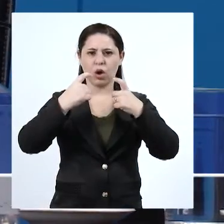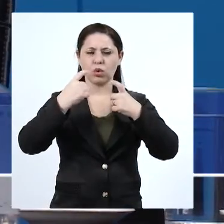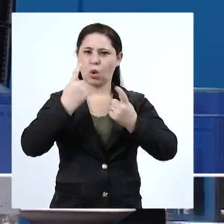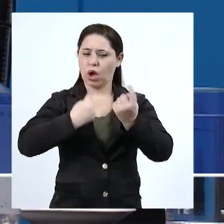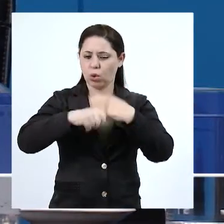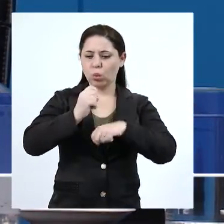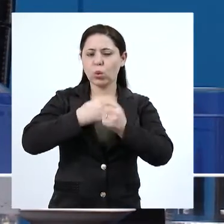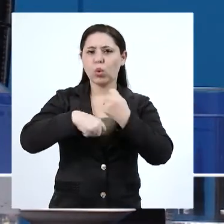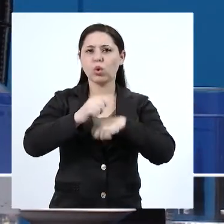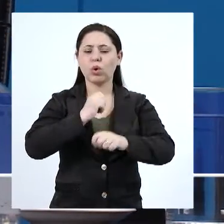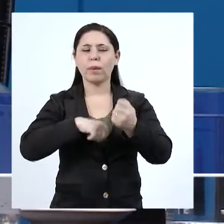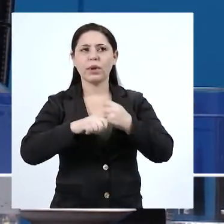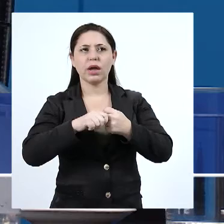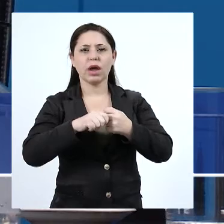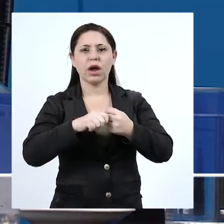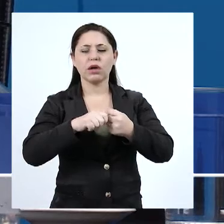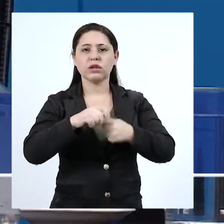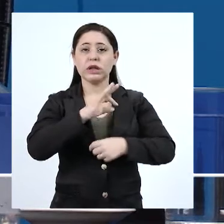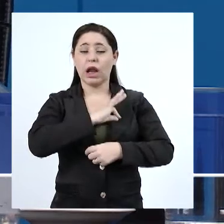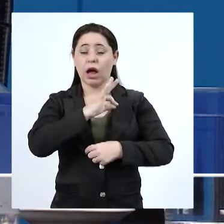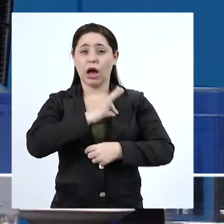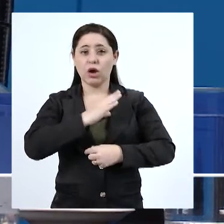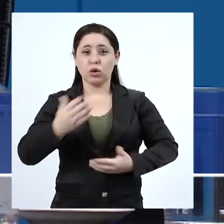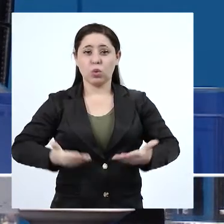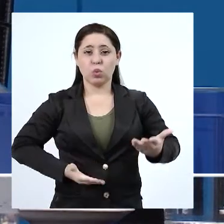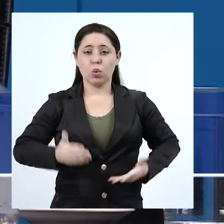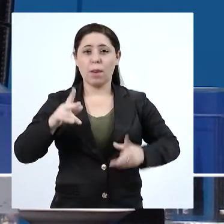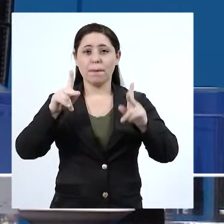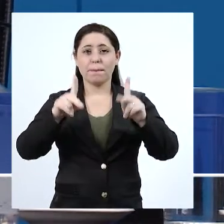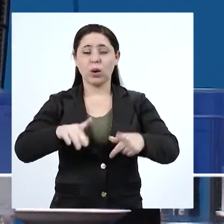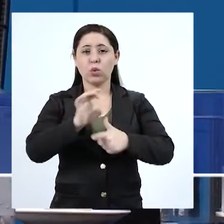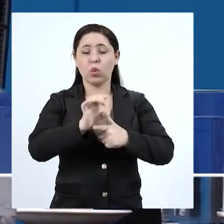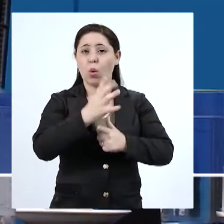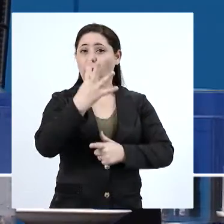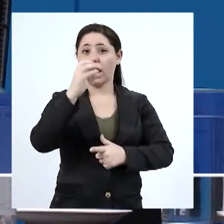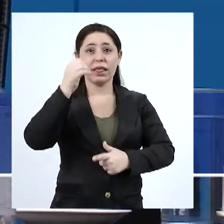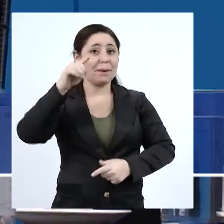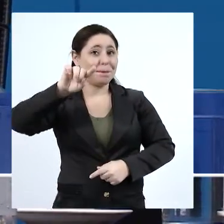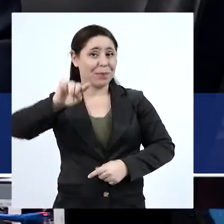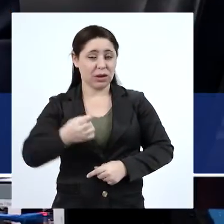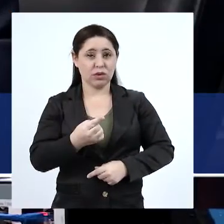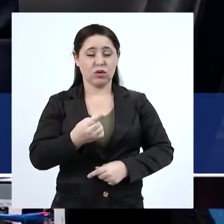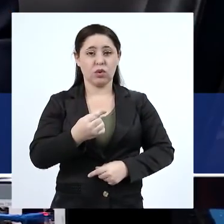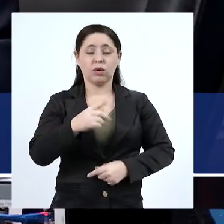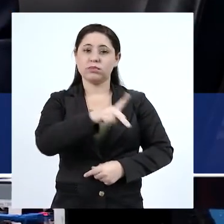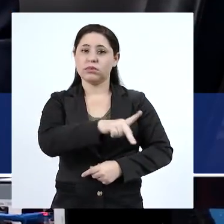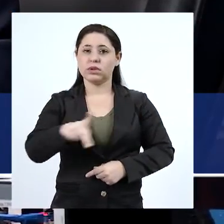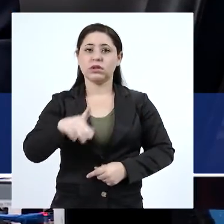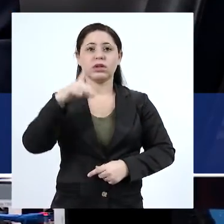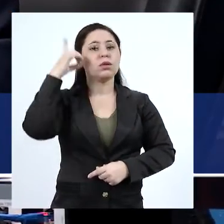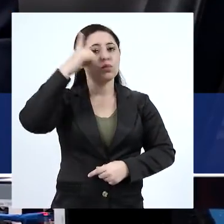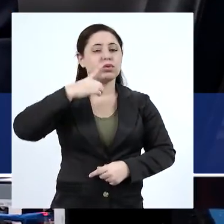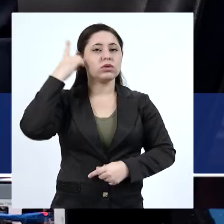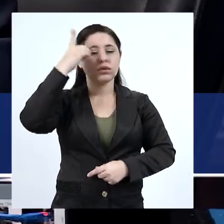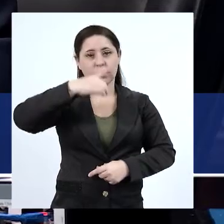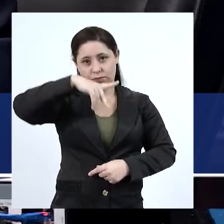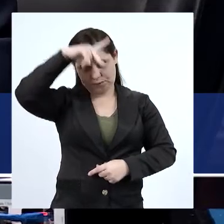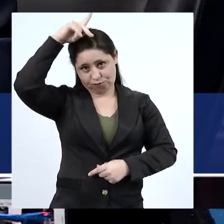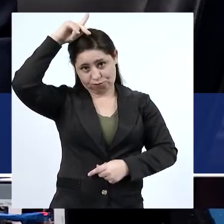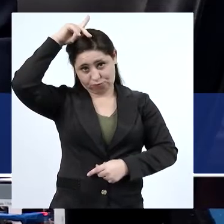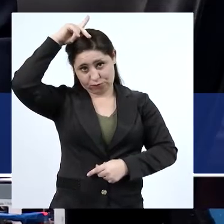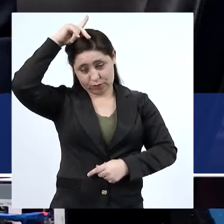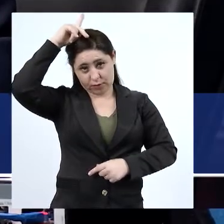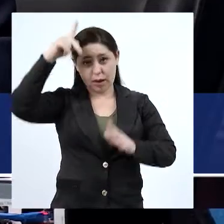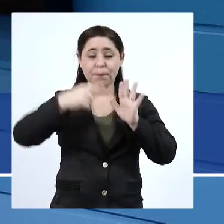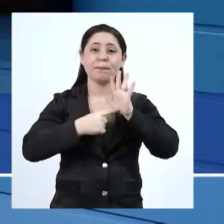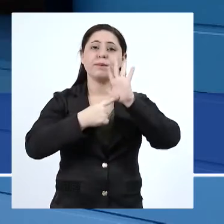com a situação financeira de cerca de 40 mil servidores públicos estaduais, o presidente do Legislativo, o deputado